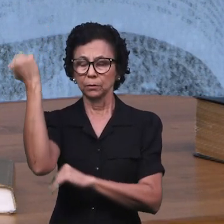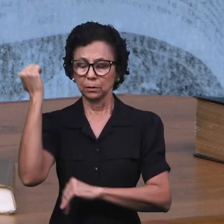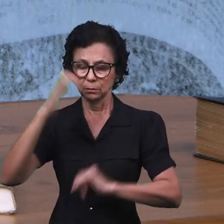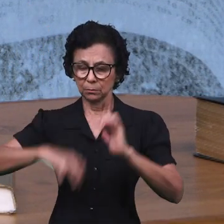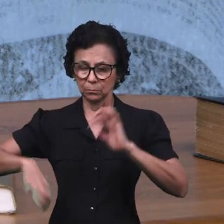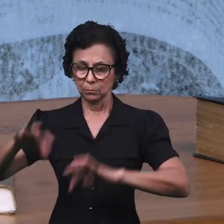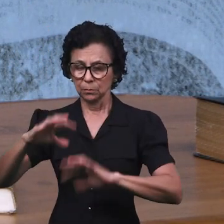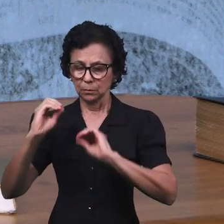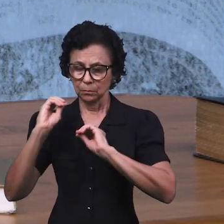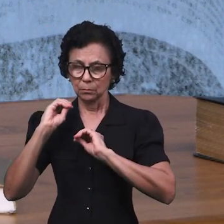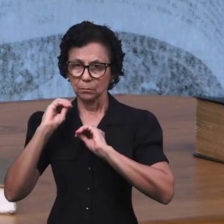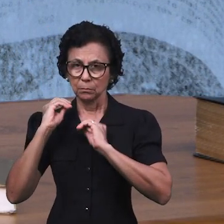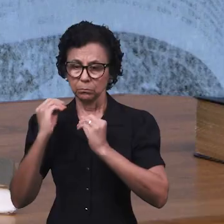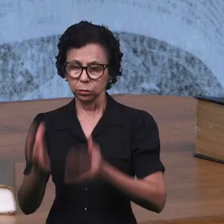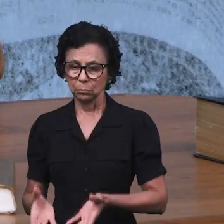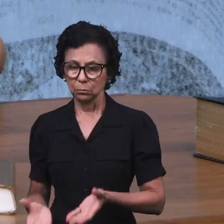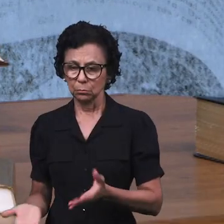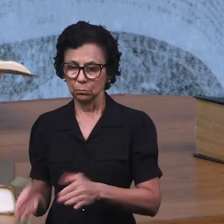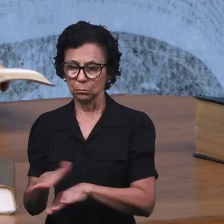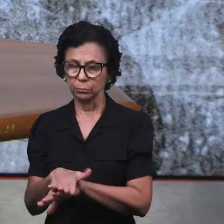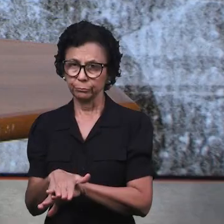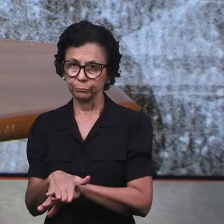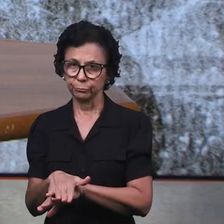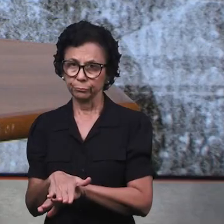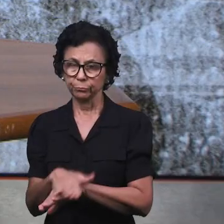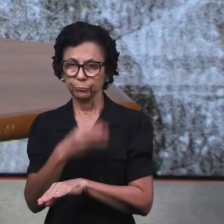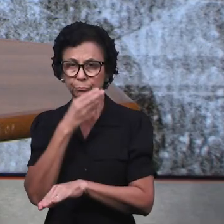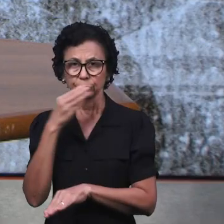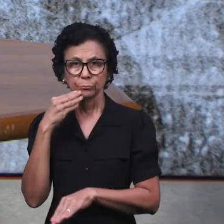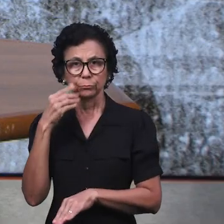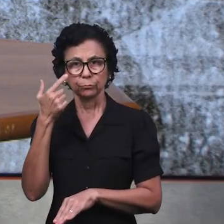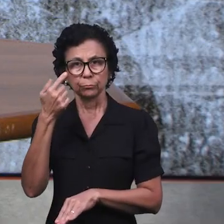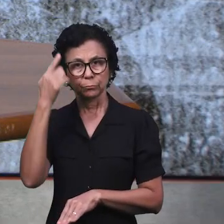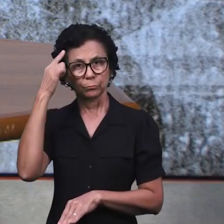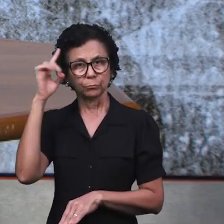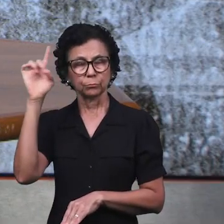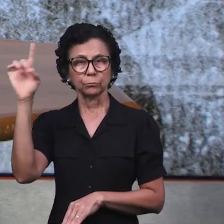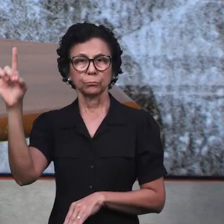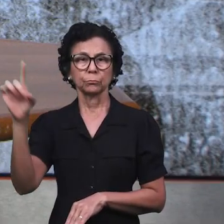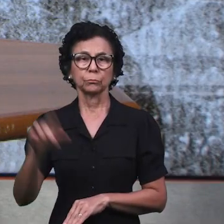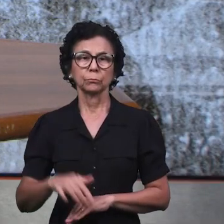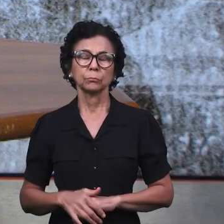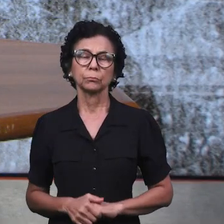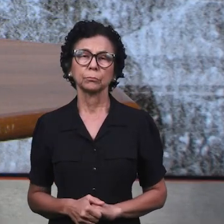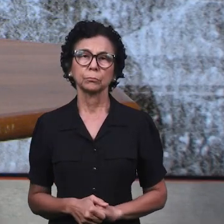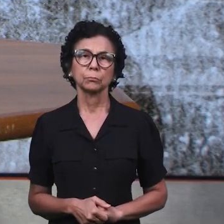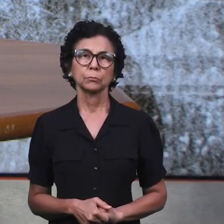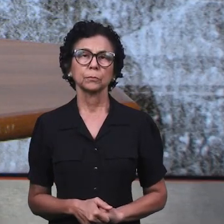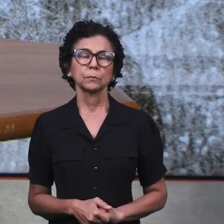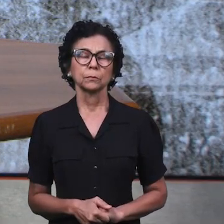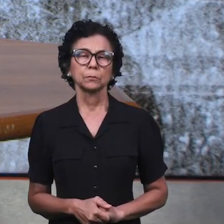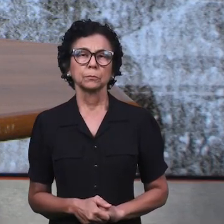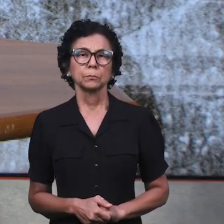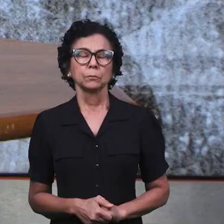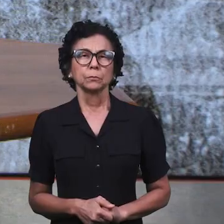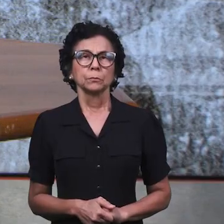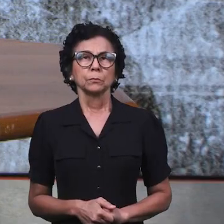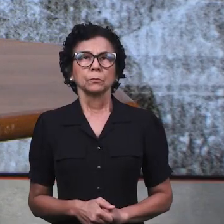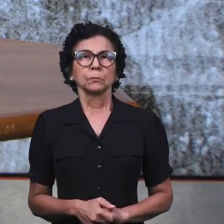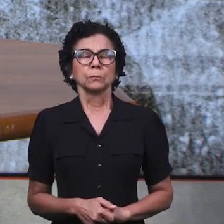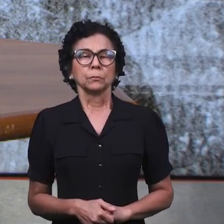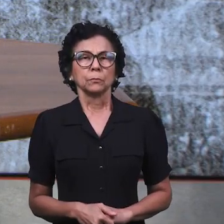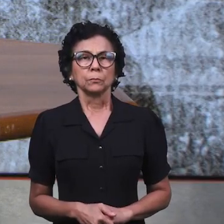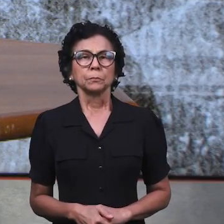7 dias. Amém? Encerramos então, irmãos, a leitura do primeiro livro